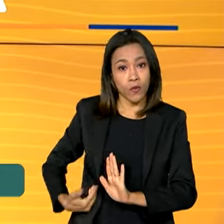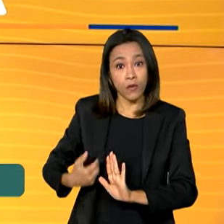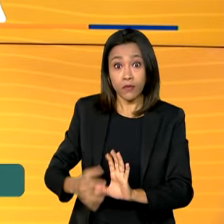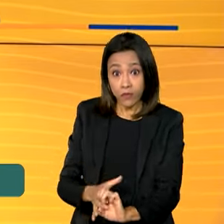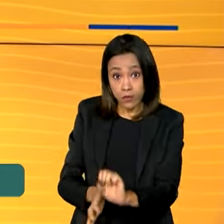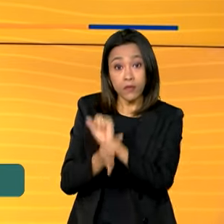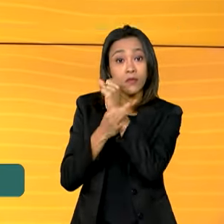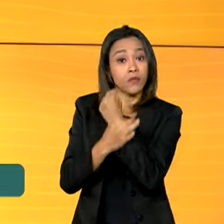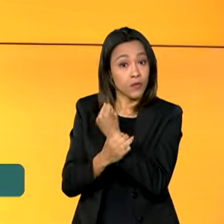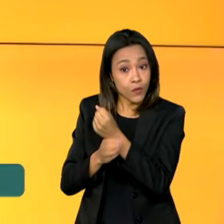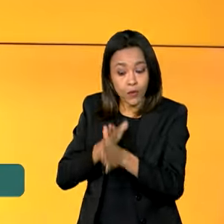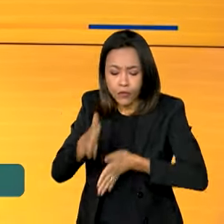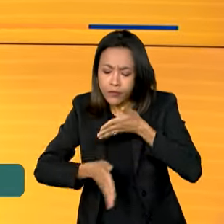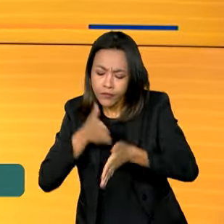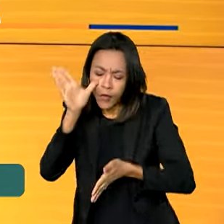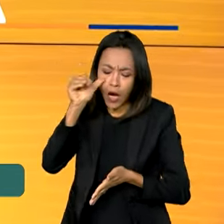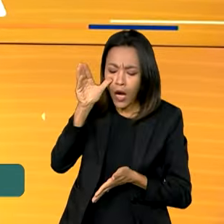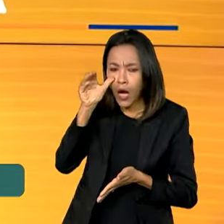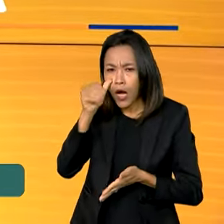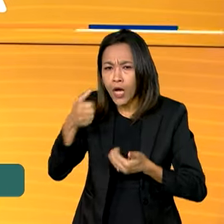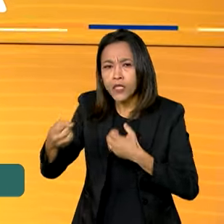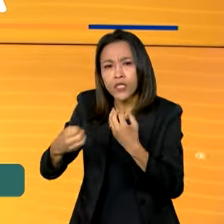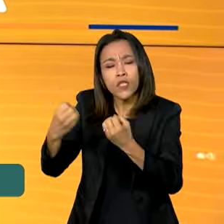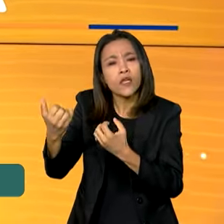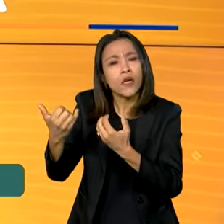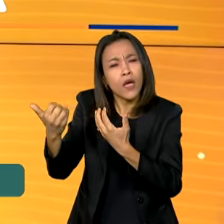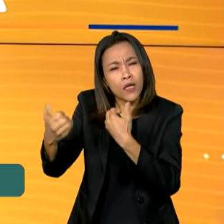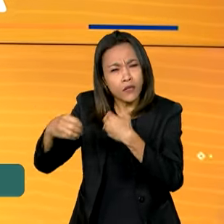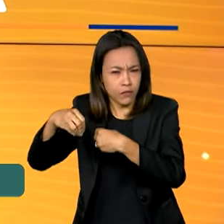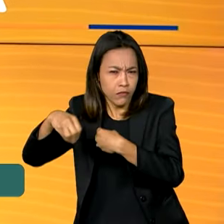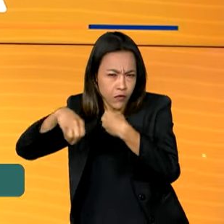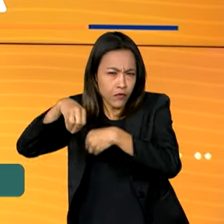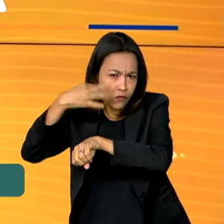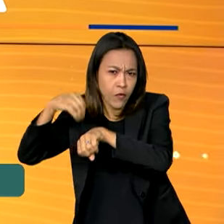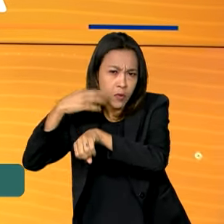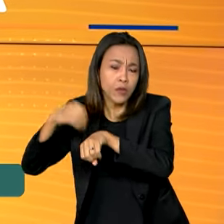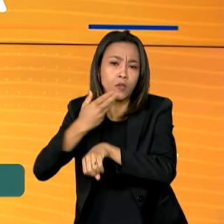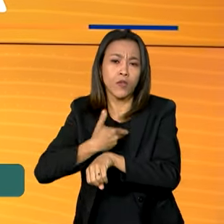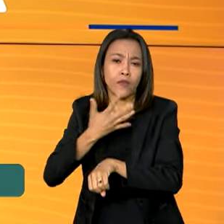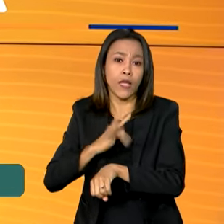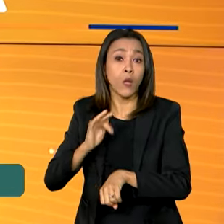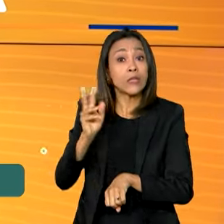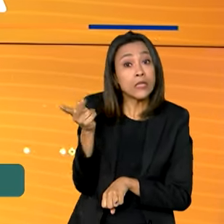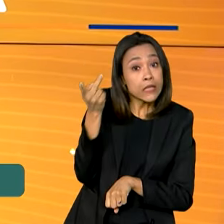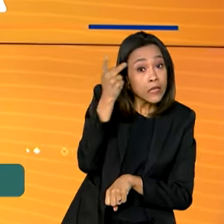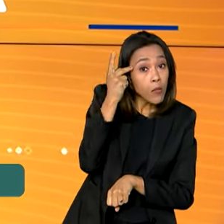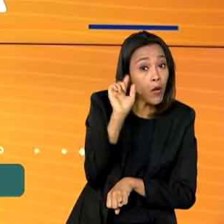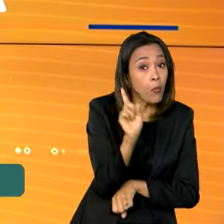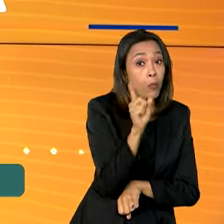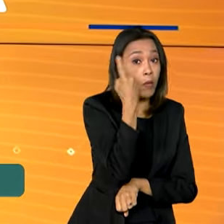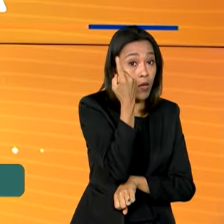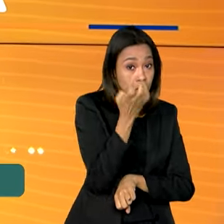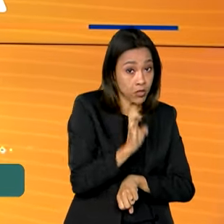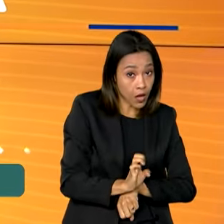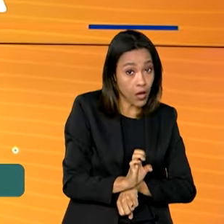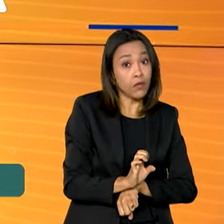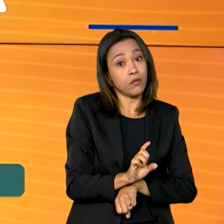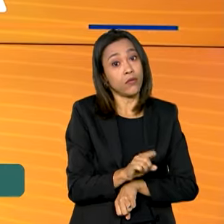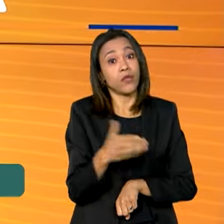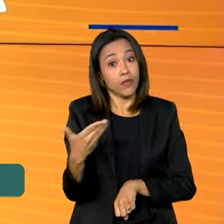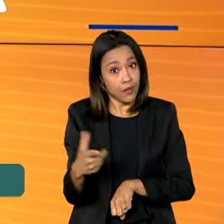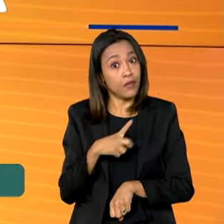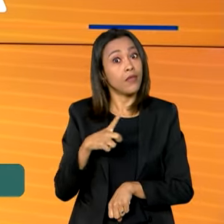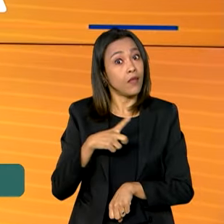e automático a dados públicos do governo federal. São Paulo foi o primeiro a participar do programa e essa adesão